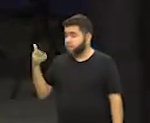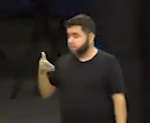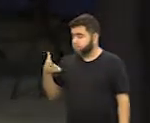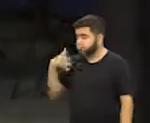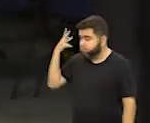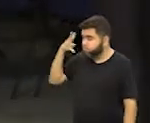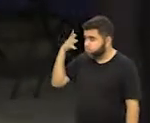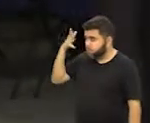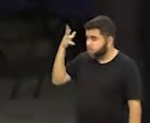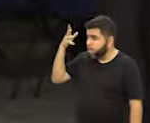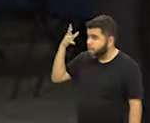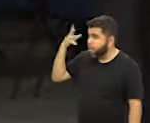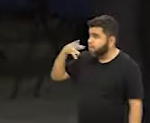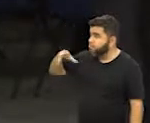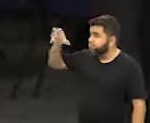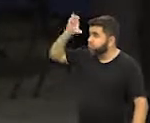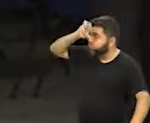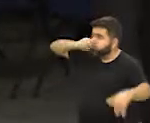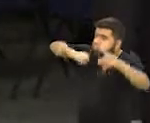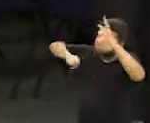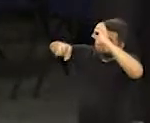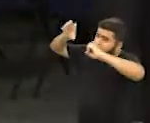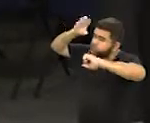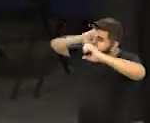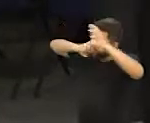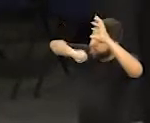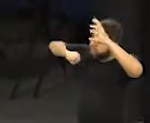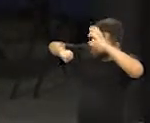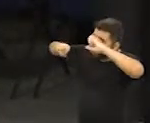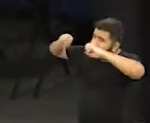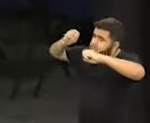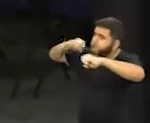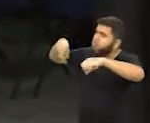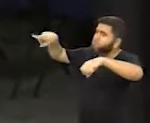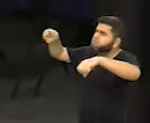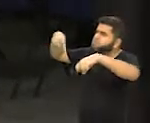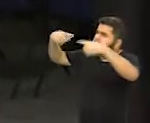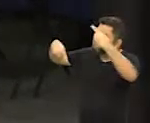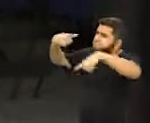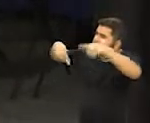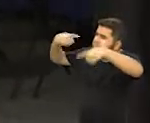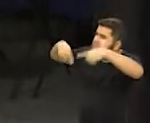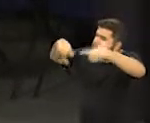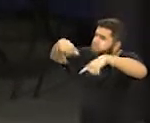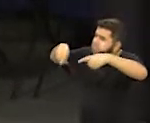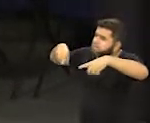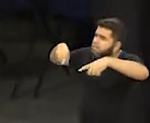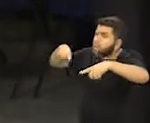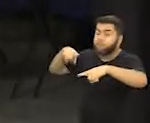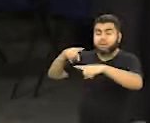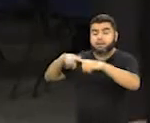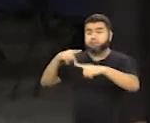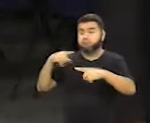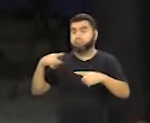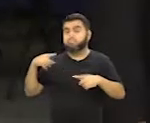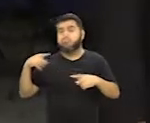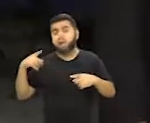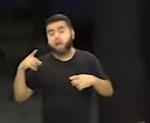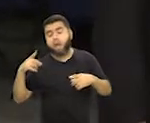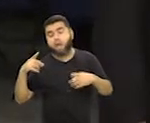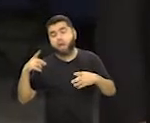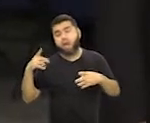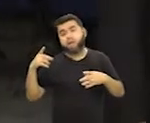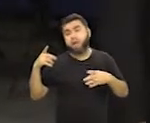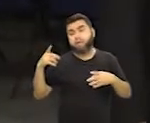muitas, aprender bastante, né, com o que está sendo discutido, colocado nesse seminário, para que nós